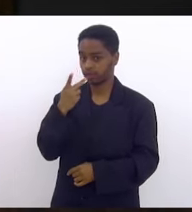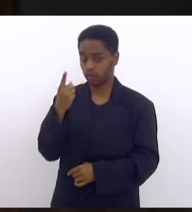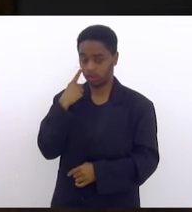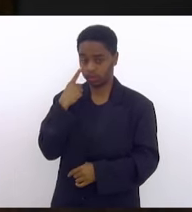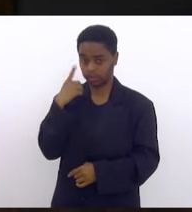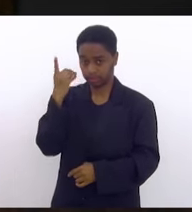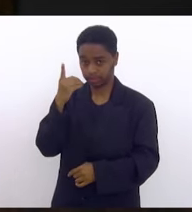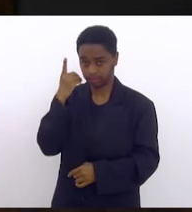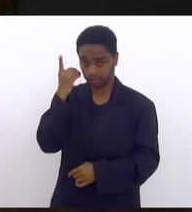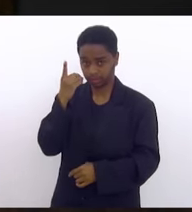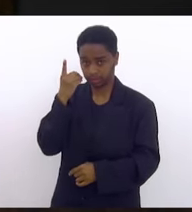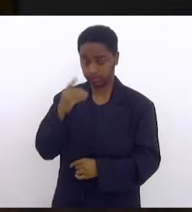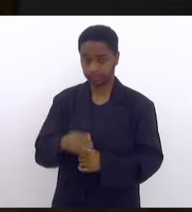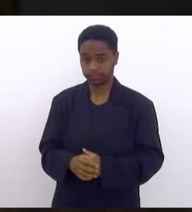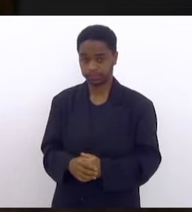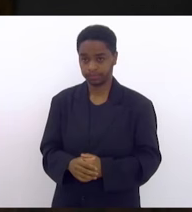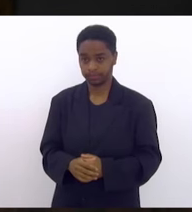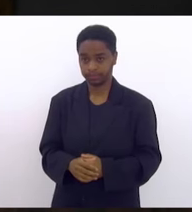deputado,